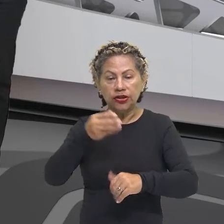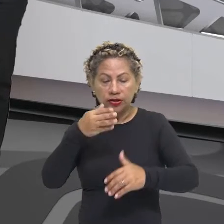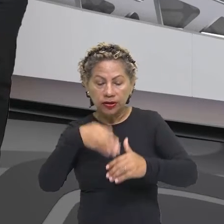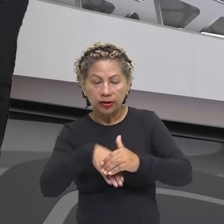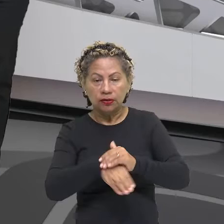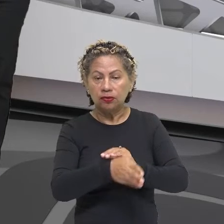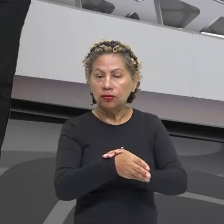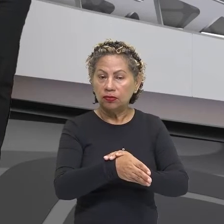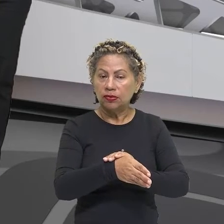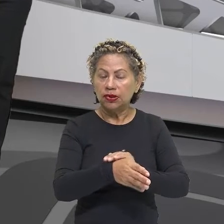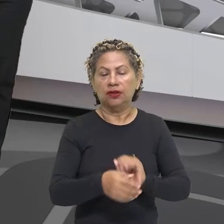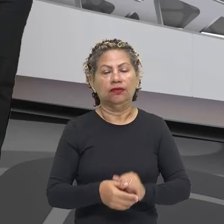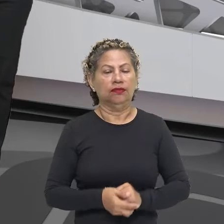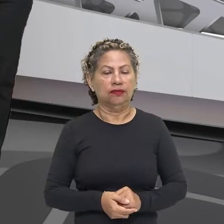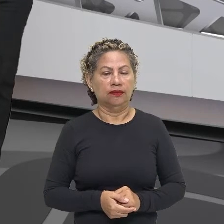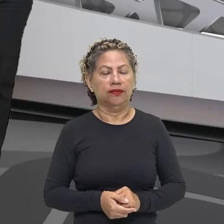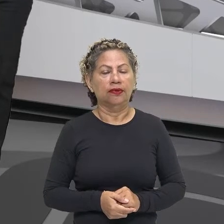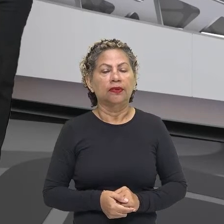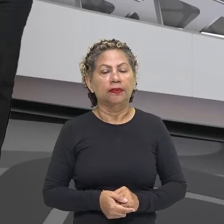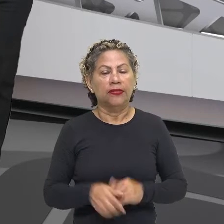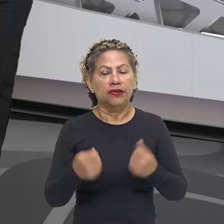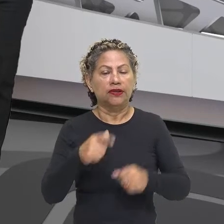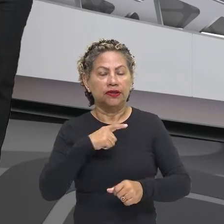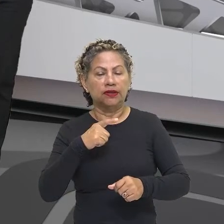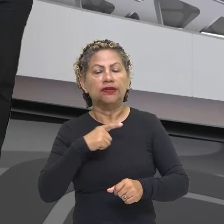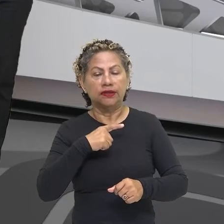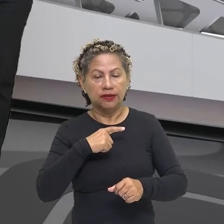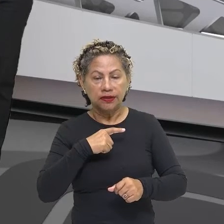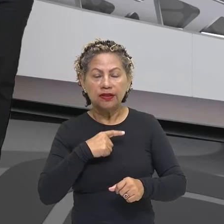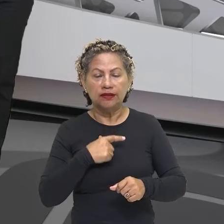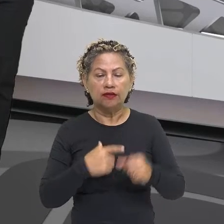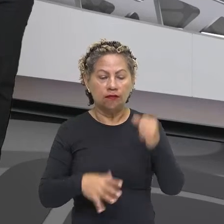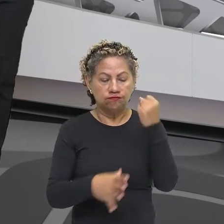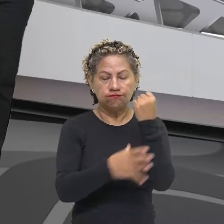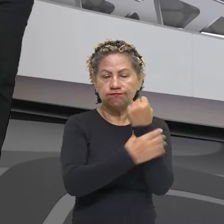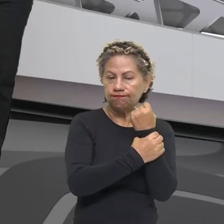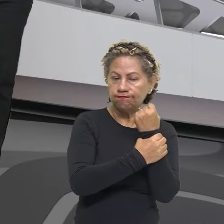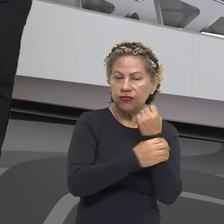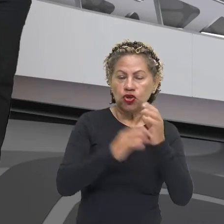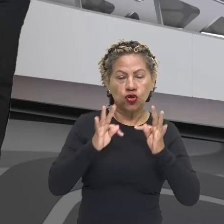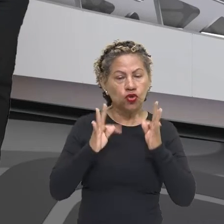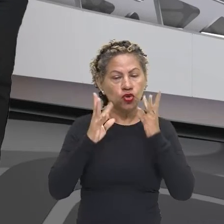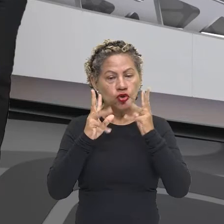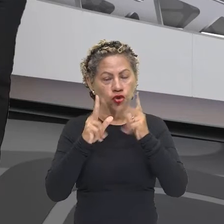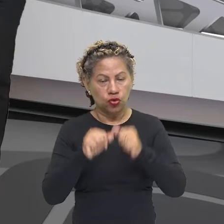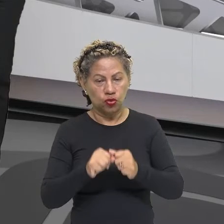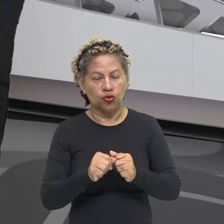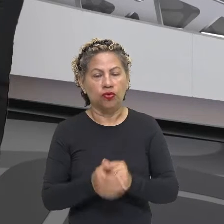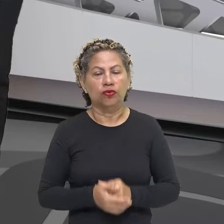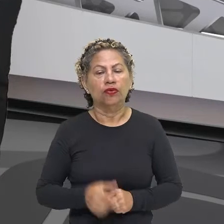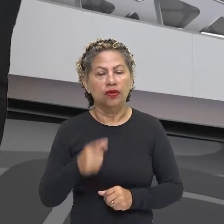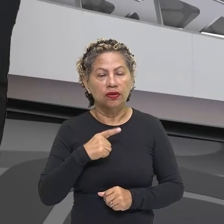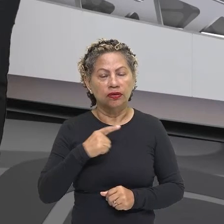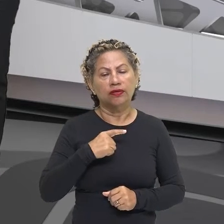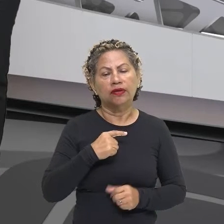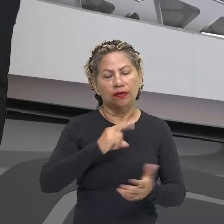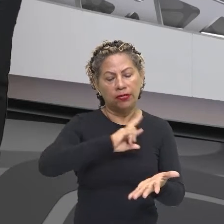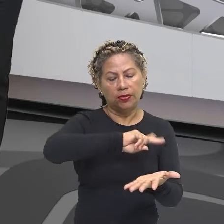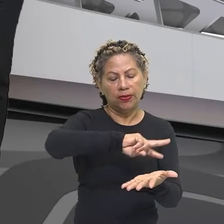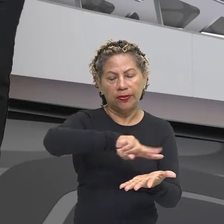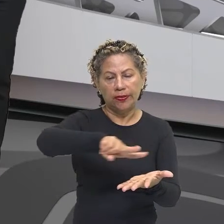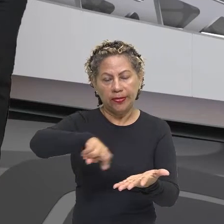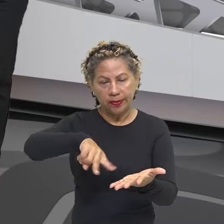documentos, números de cartões de crédito. Essas informações, elas são criptografadas antes